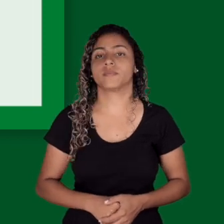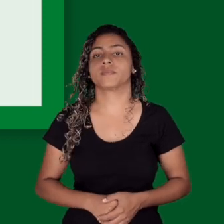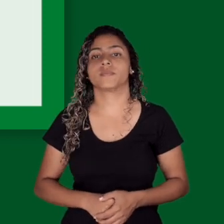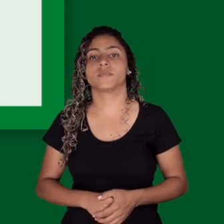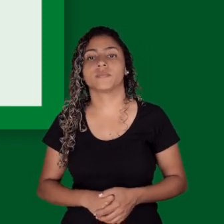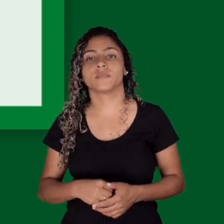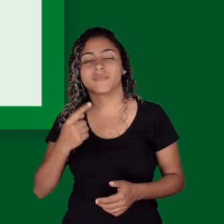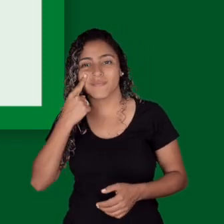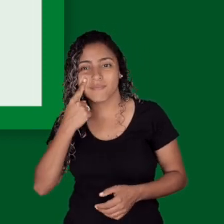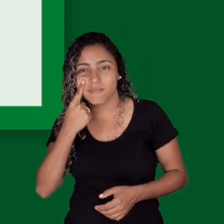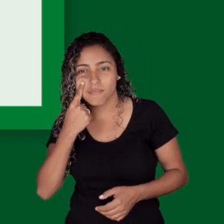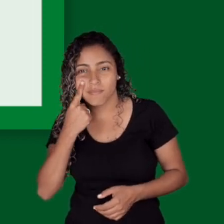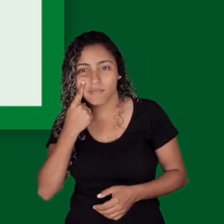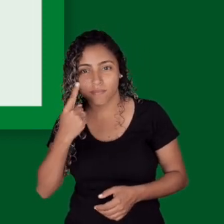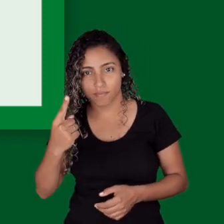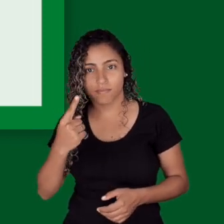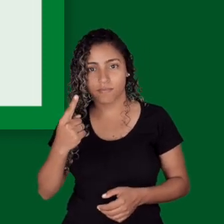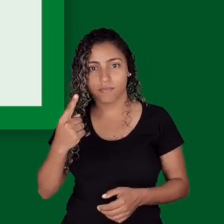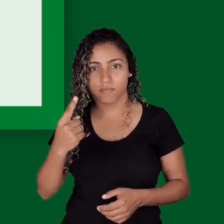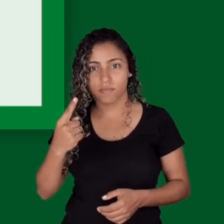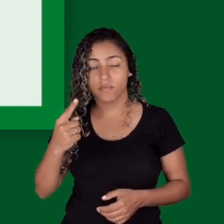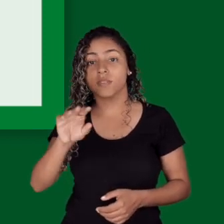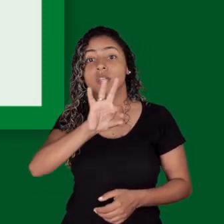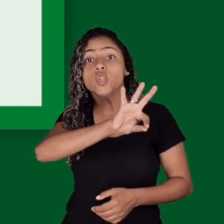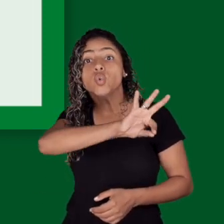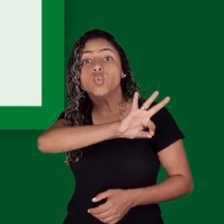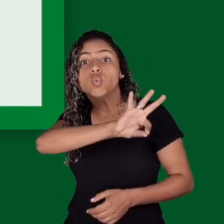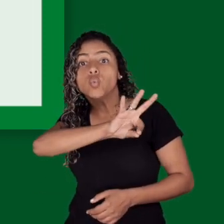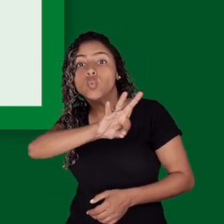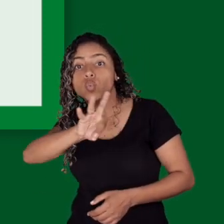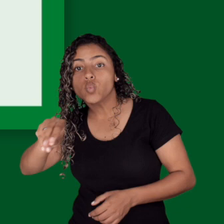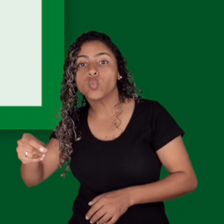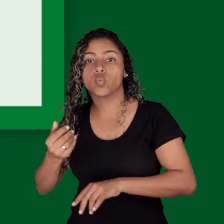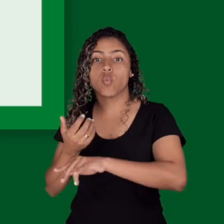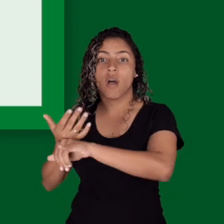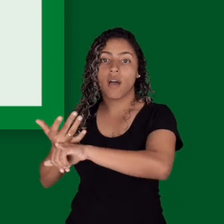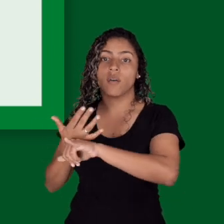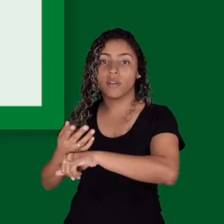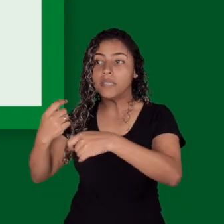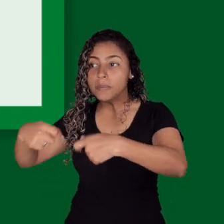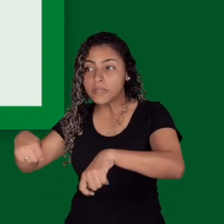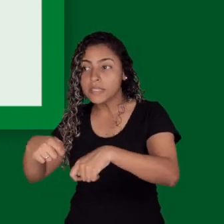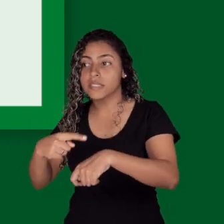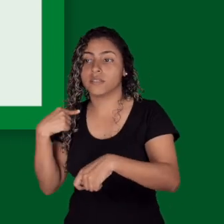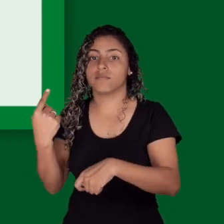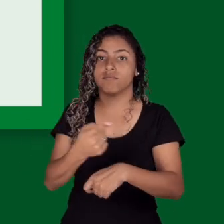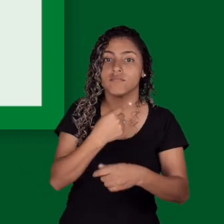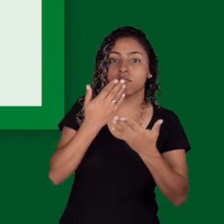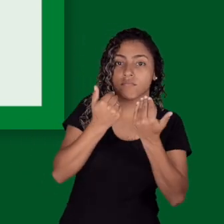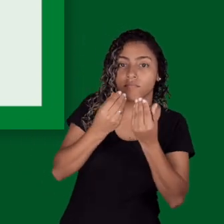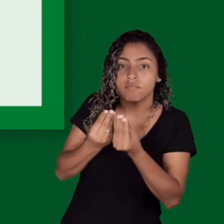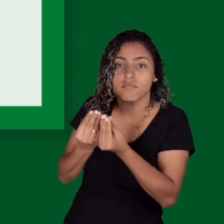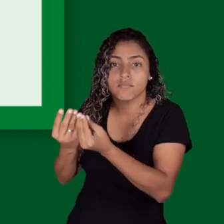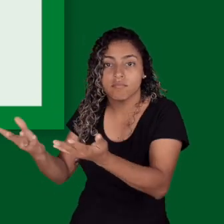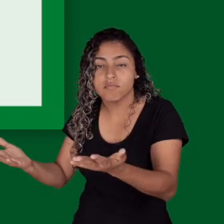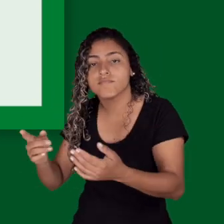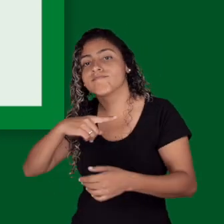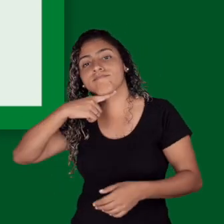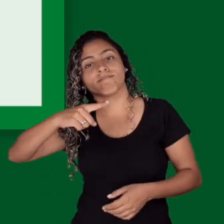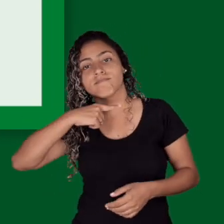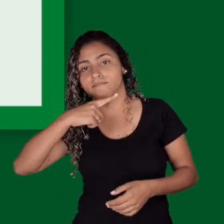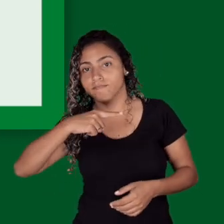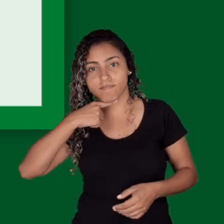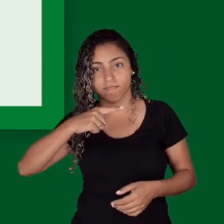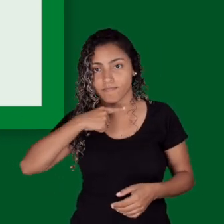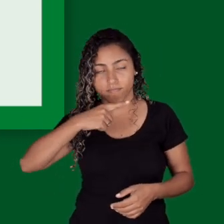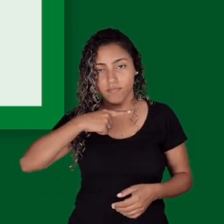ressaltar que a gente não consegue, abranger o total de calorias diárias que os alunos, precisam, que os estudantes e as crianças precisam